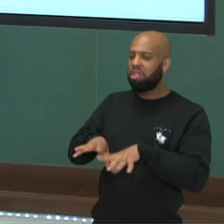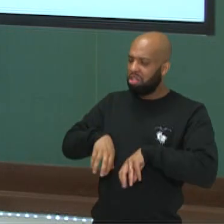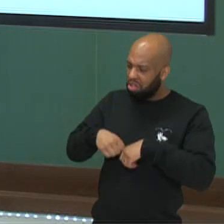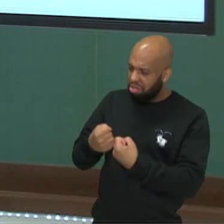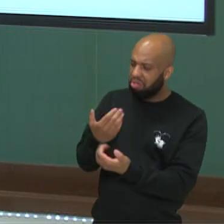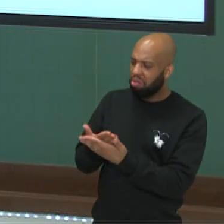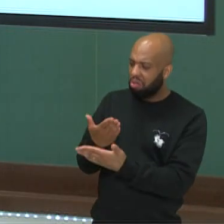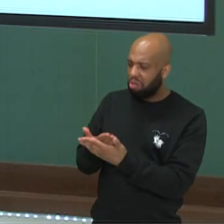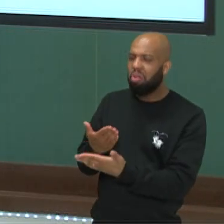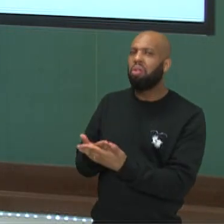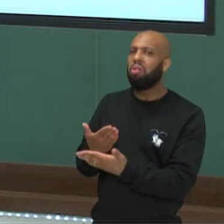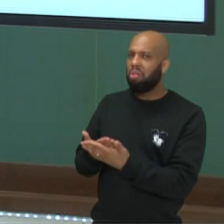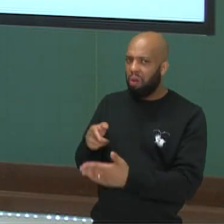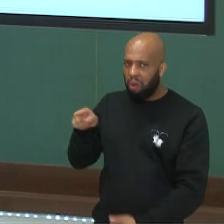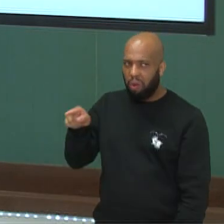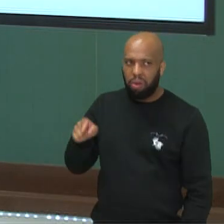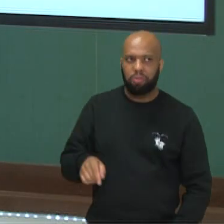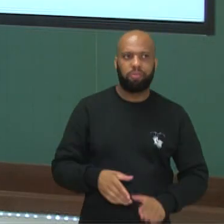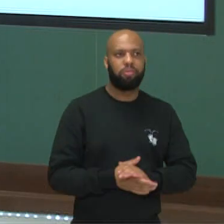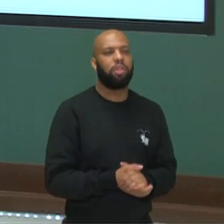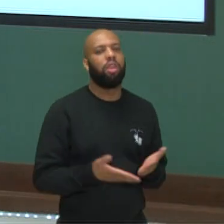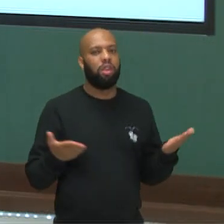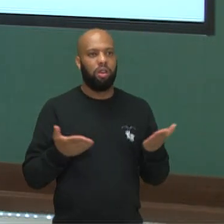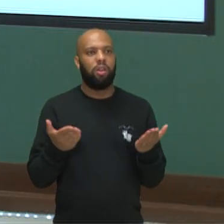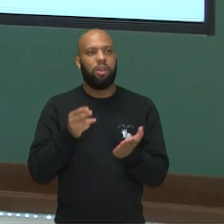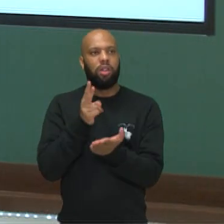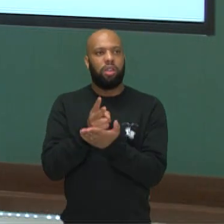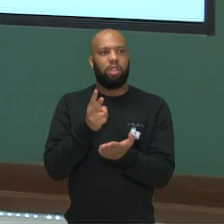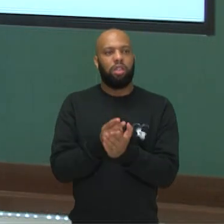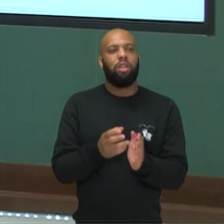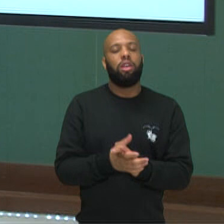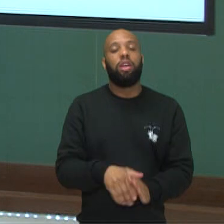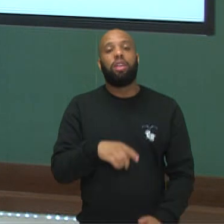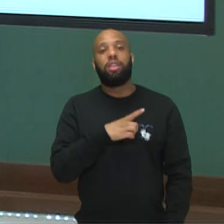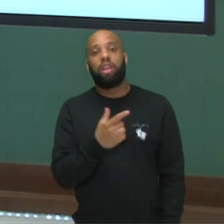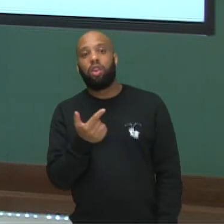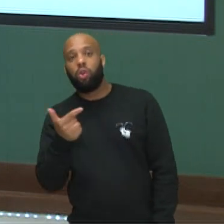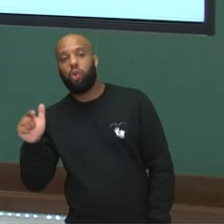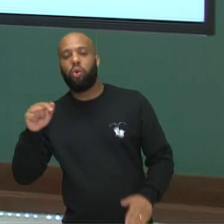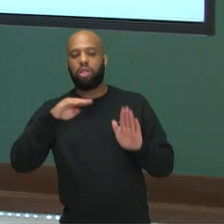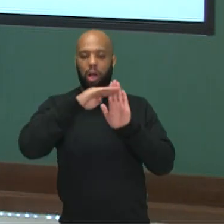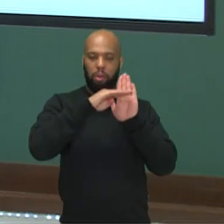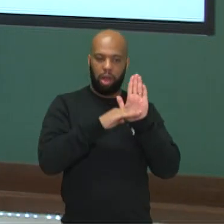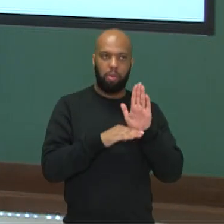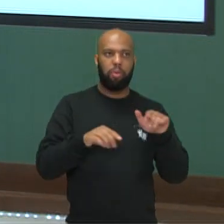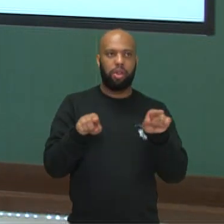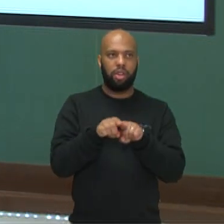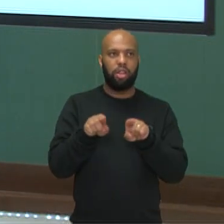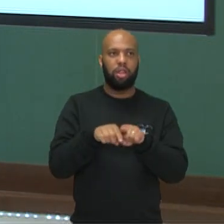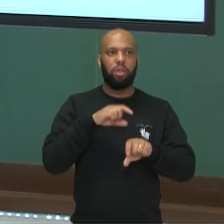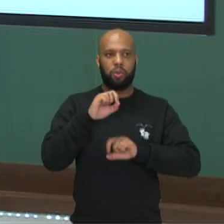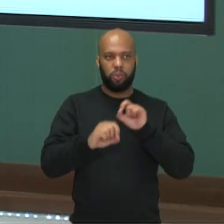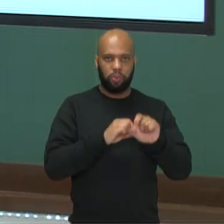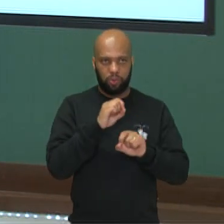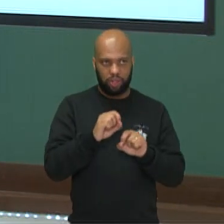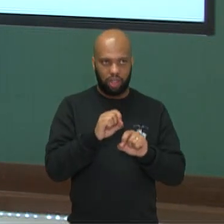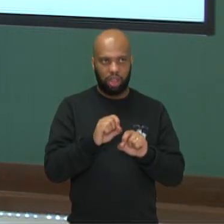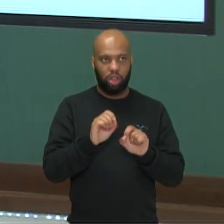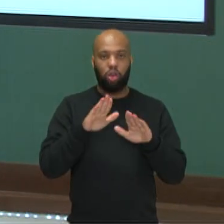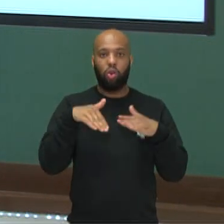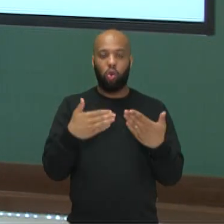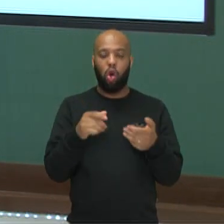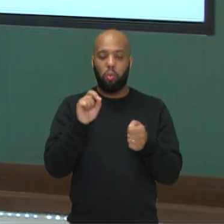depende da dedicação de cada um. Vamos caminhar. Outra propriedade aqui é a